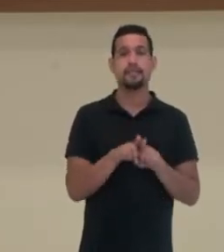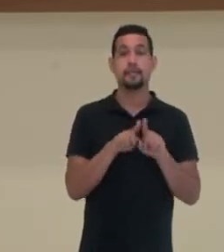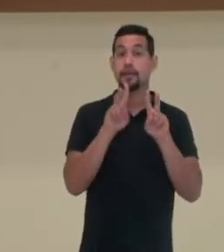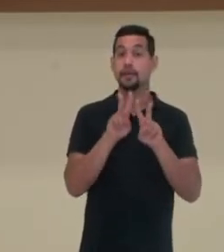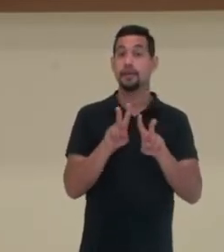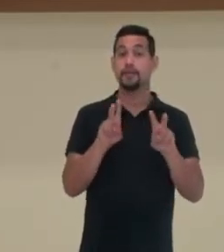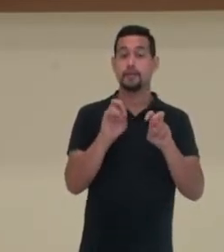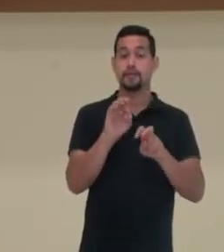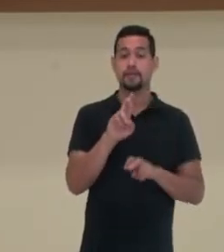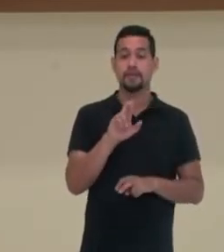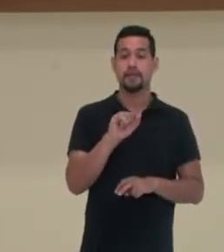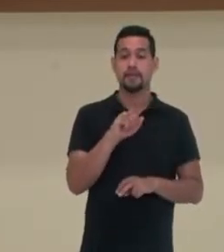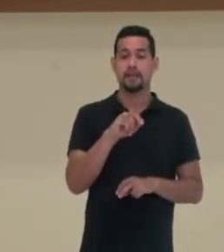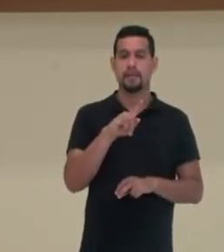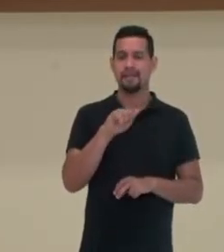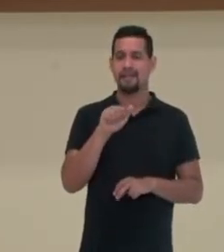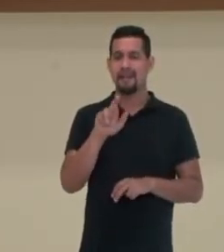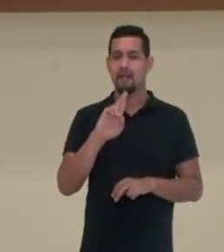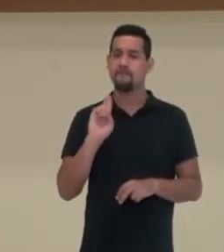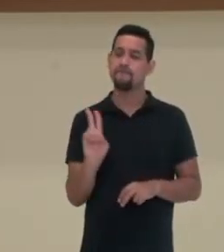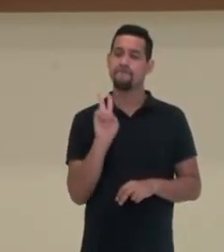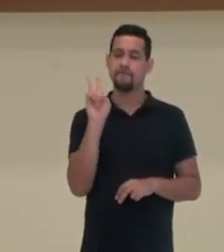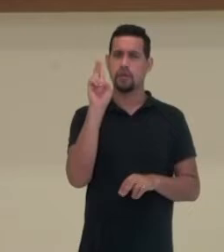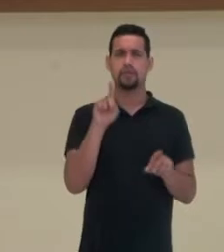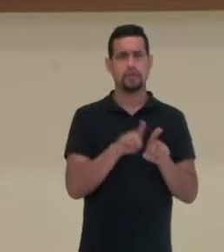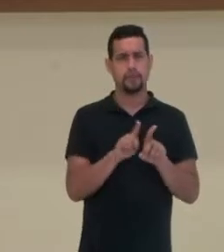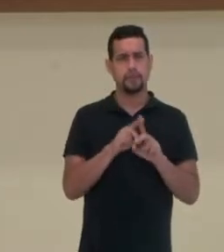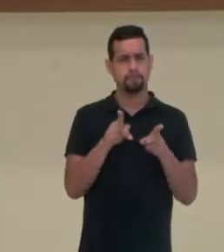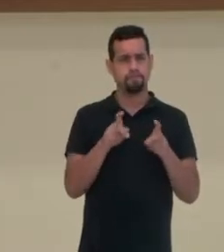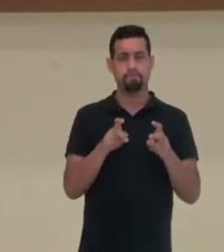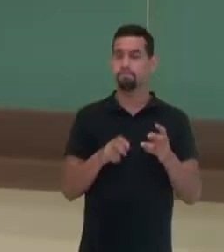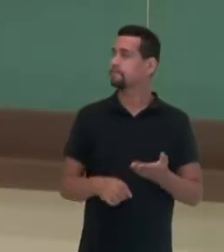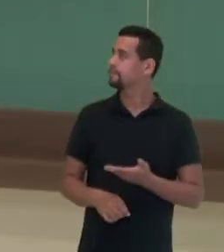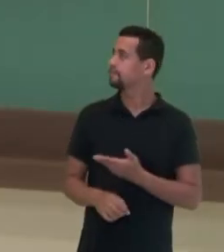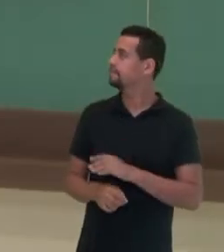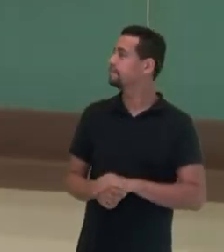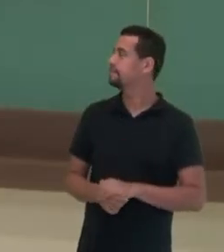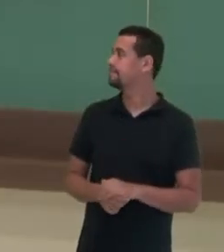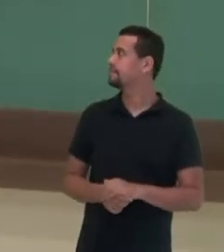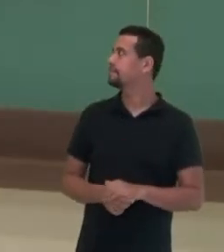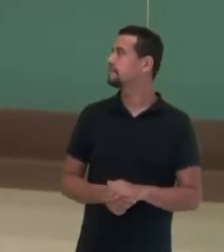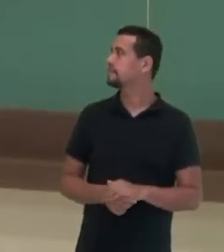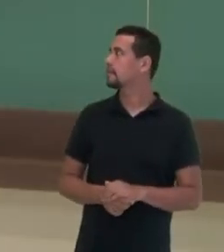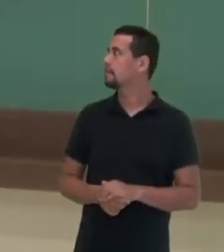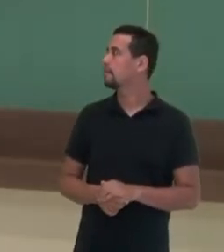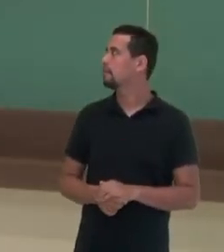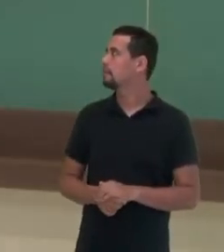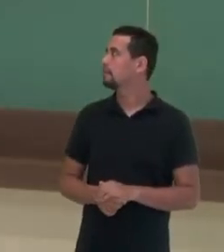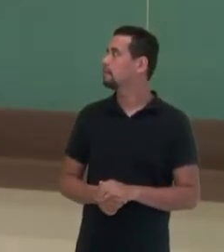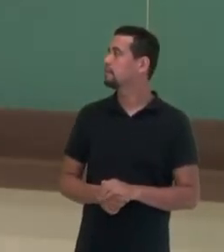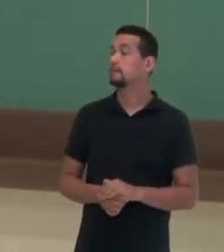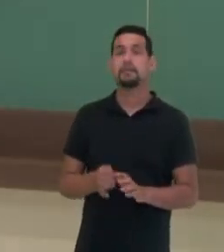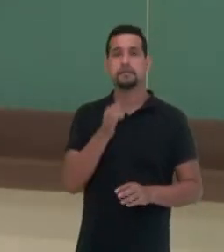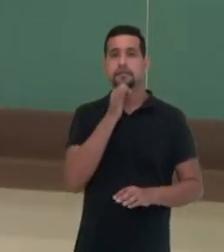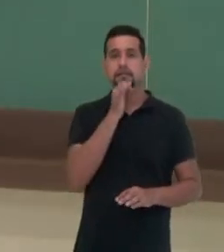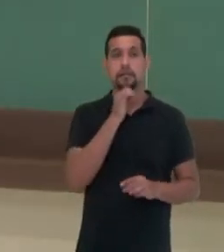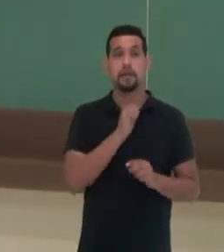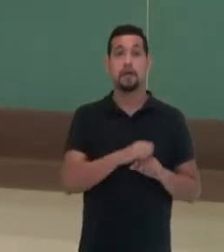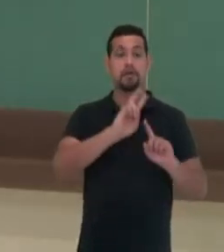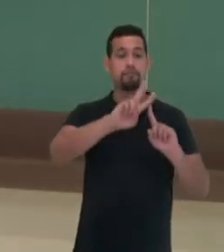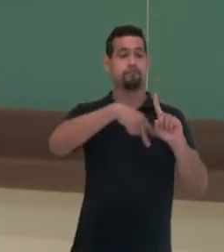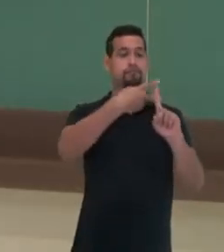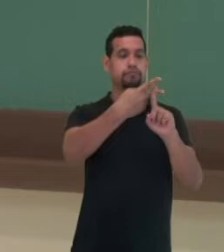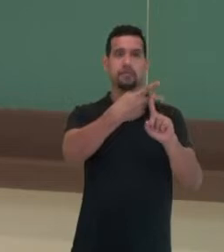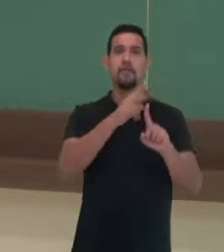de triplicar o valor, tá bom? Então, olha aqui, um exemplo. Então, vamos pensar o seguinte. Para dobrar o valor